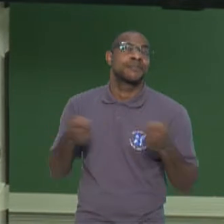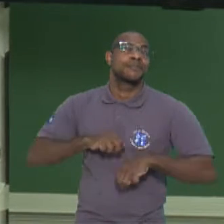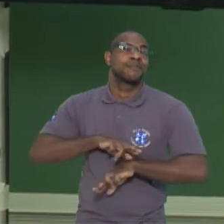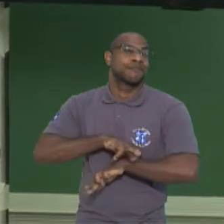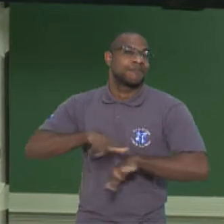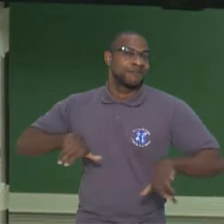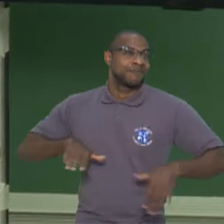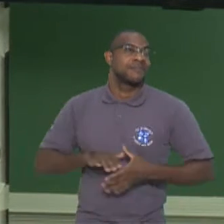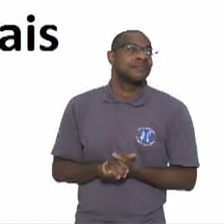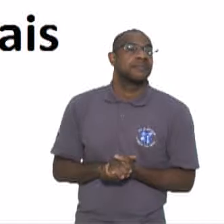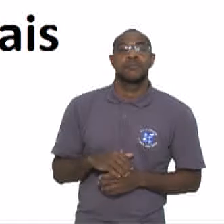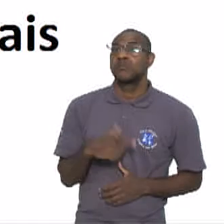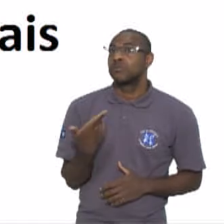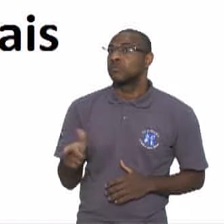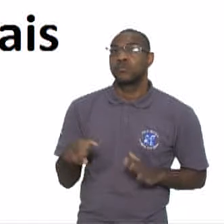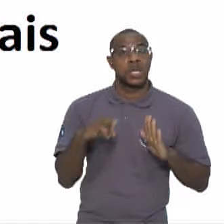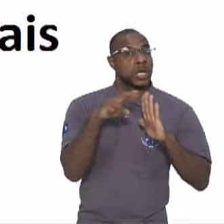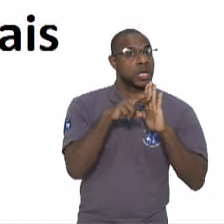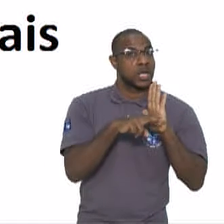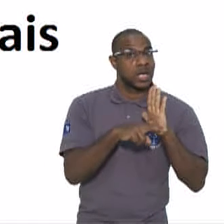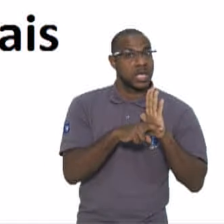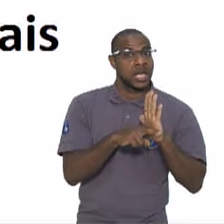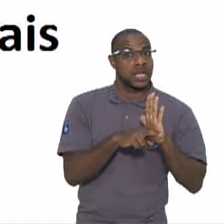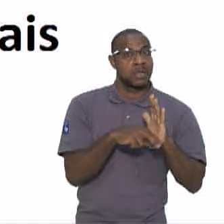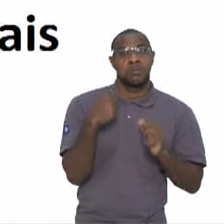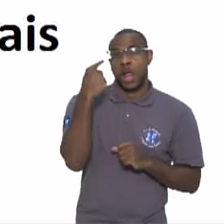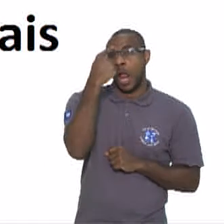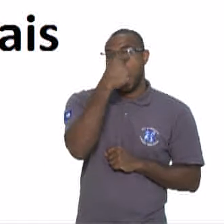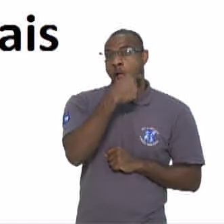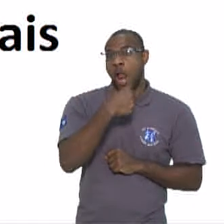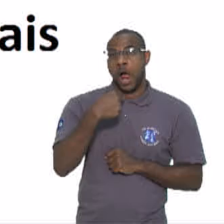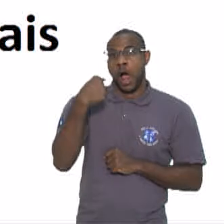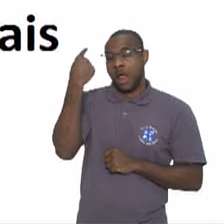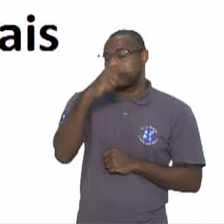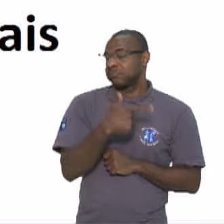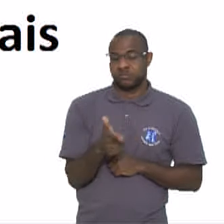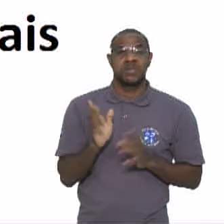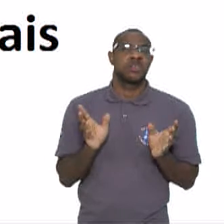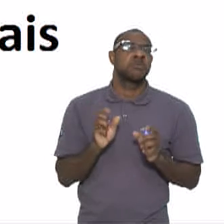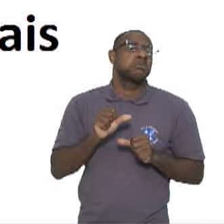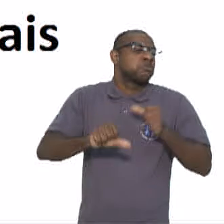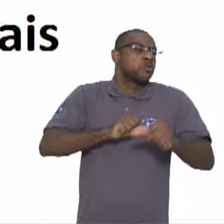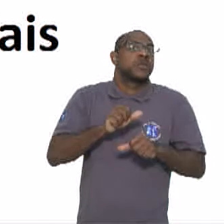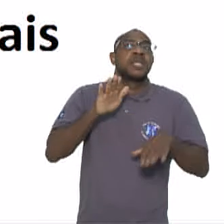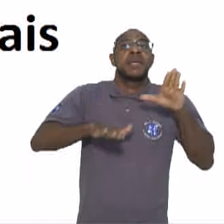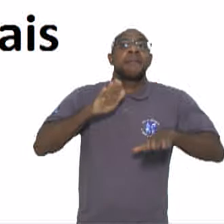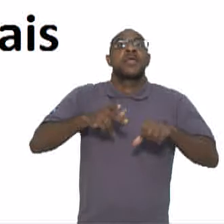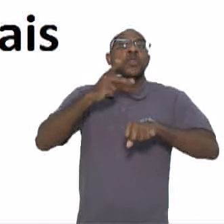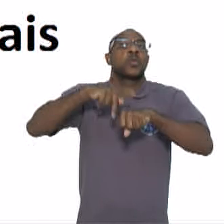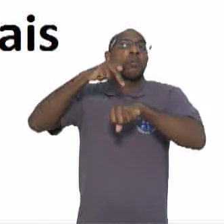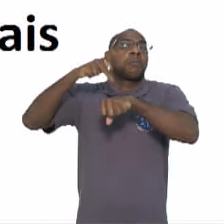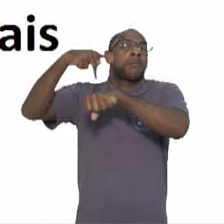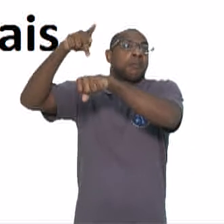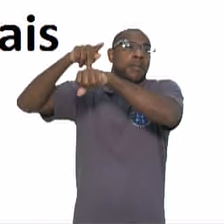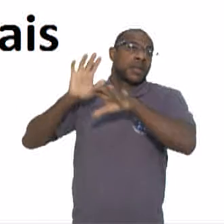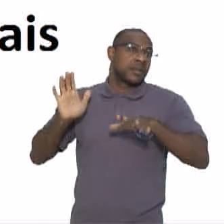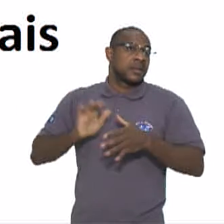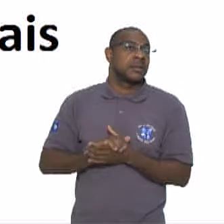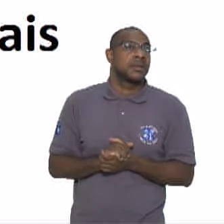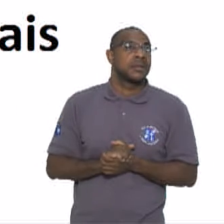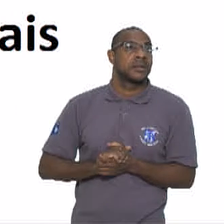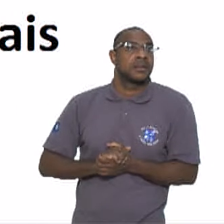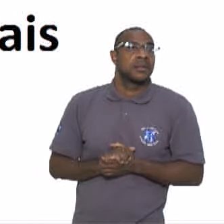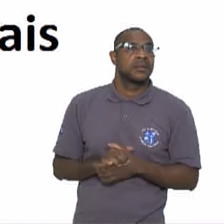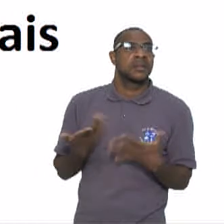Não há uma regra quanto à duração. Isso muda de acordo com o país. Há curtas de 1 minuto, de